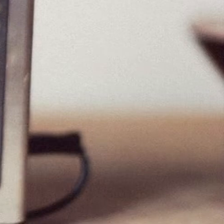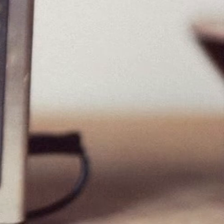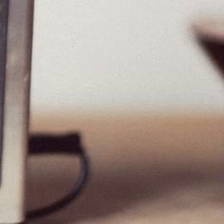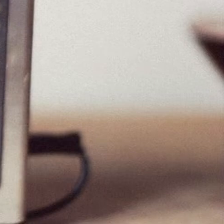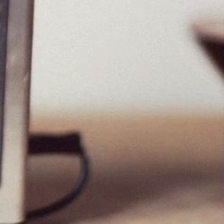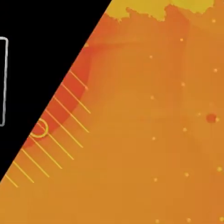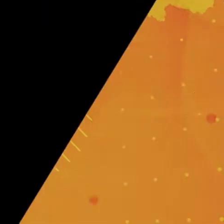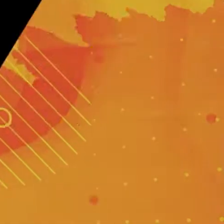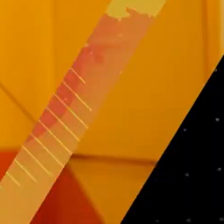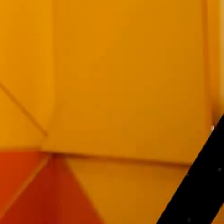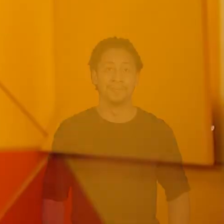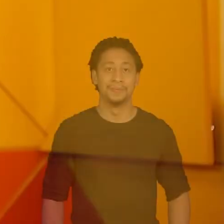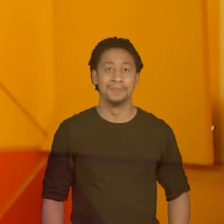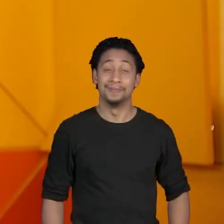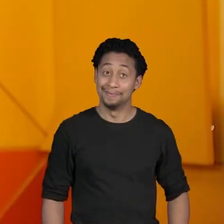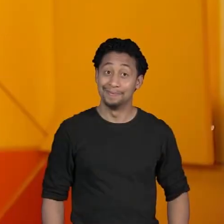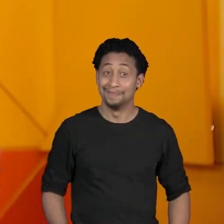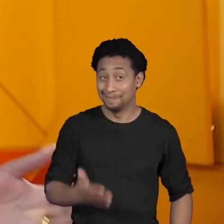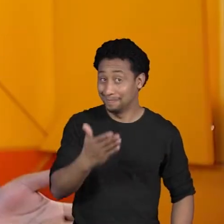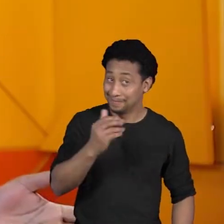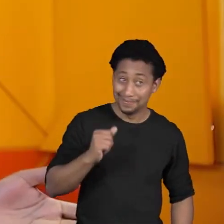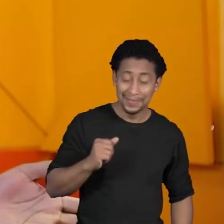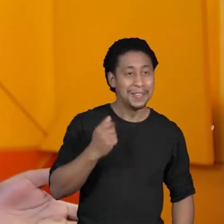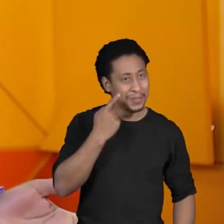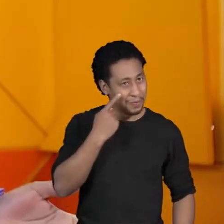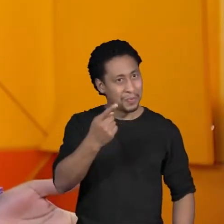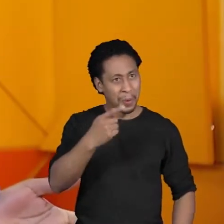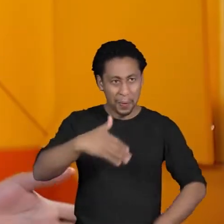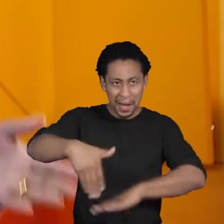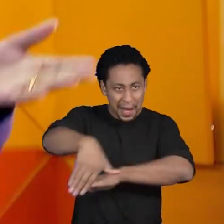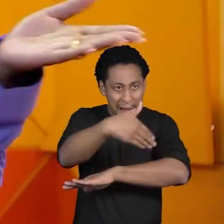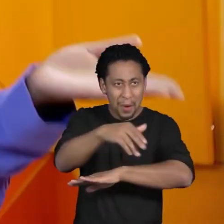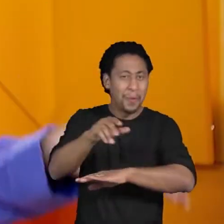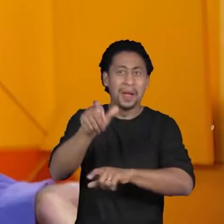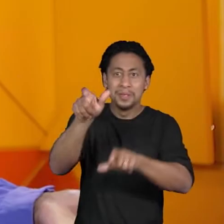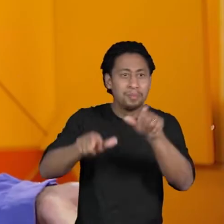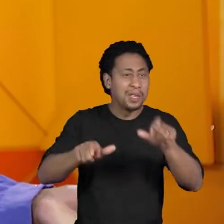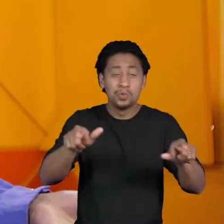Rodolfo Rodrigues tocou, tirou, entrou de bola, tiro de golaço, tiro de